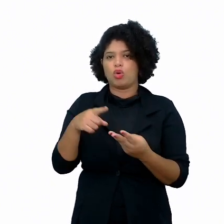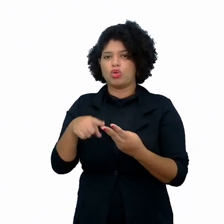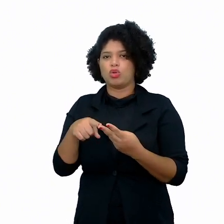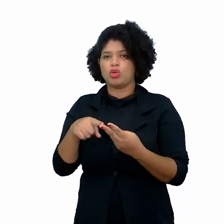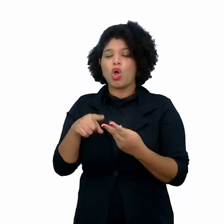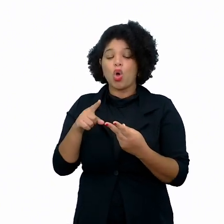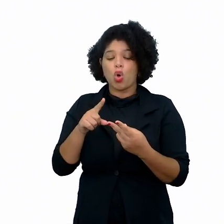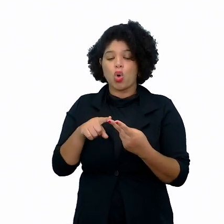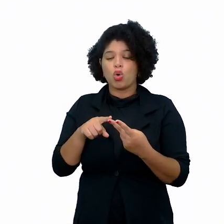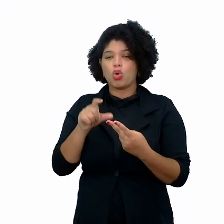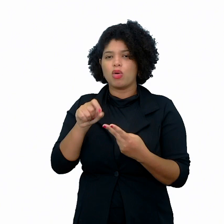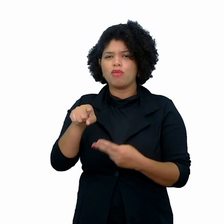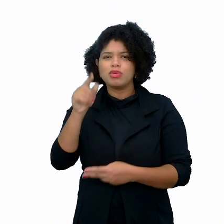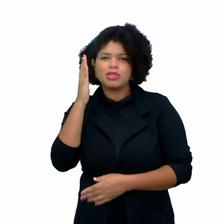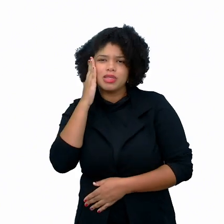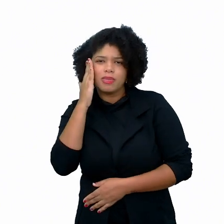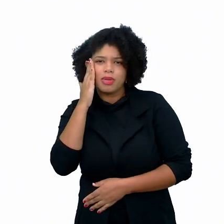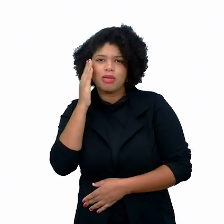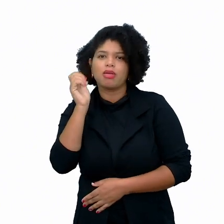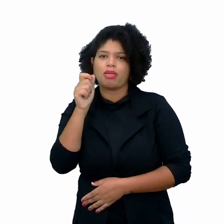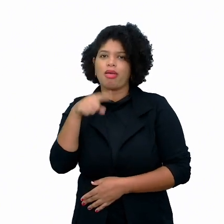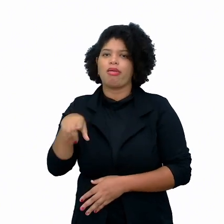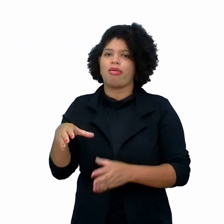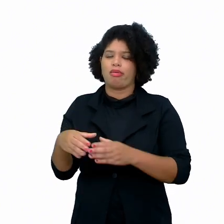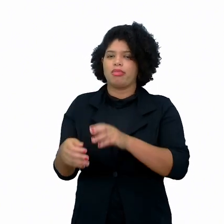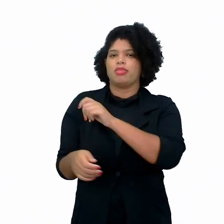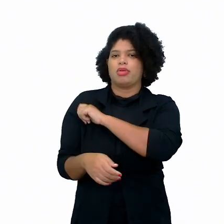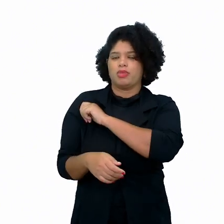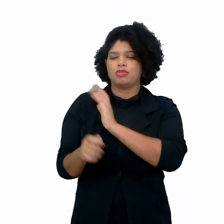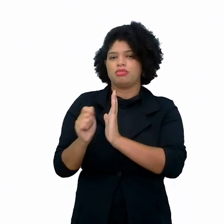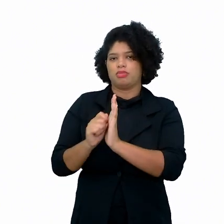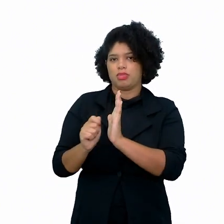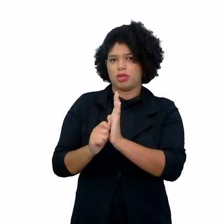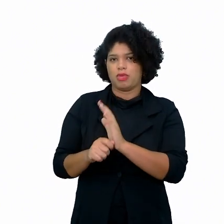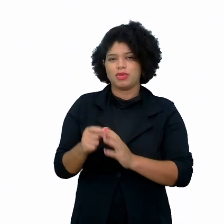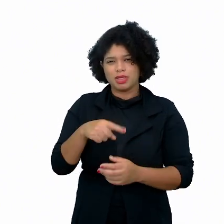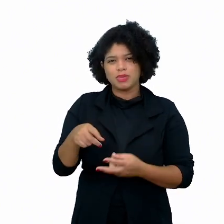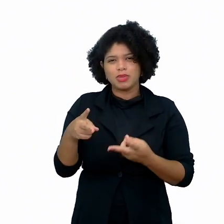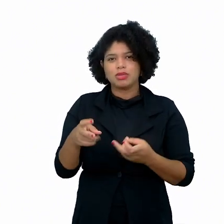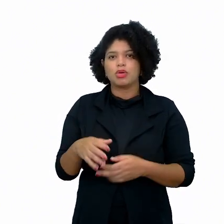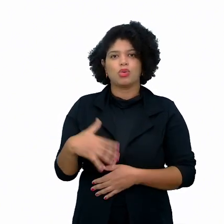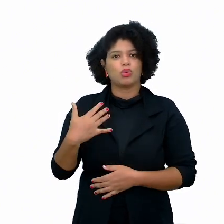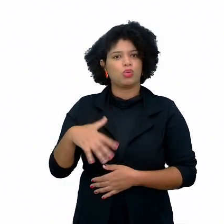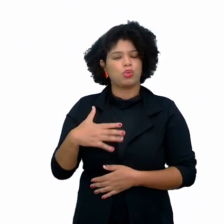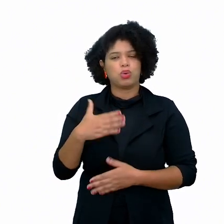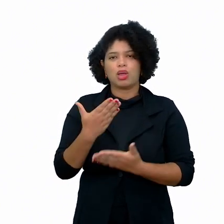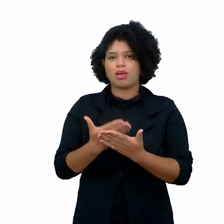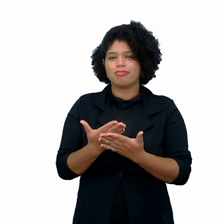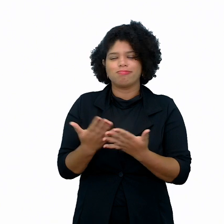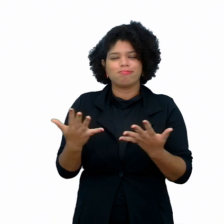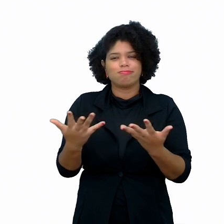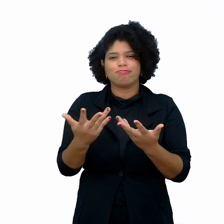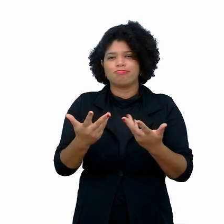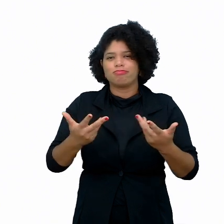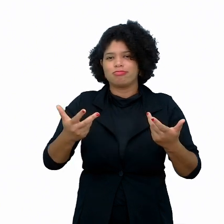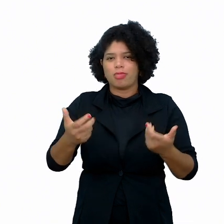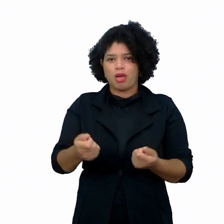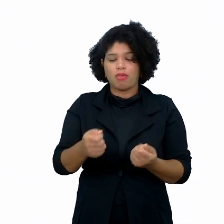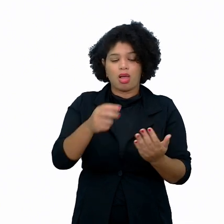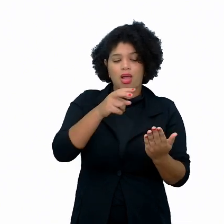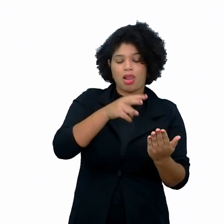Vocês conseguem perceber a riqueza proposta nessa aula? A leitura e a produção são